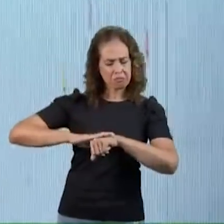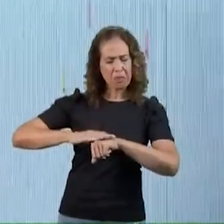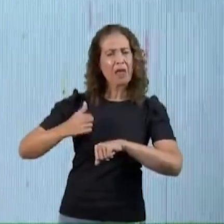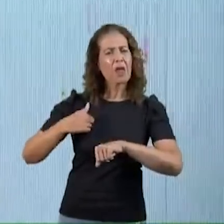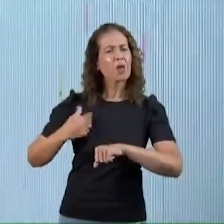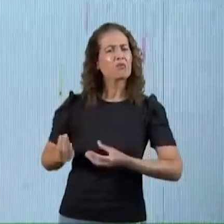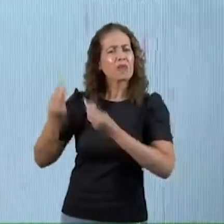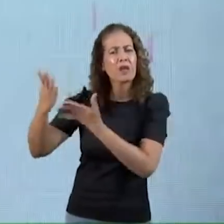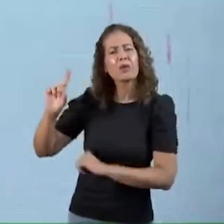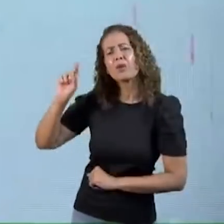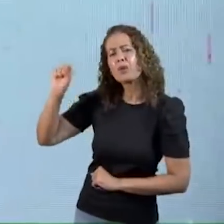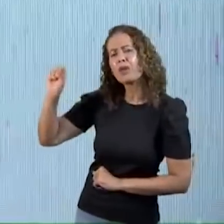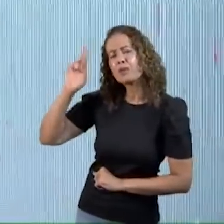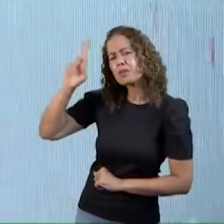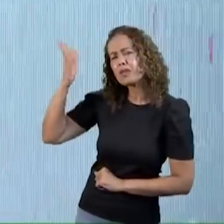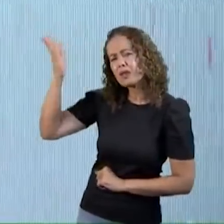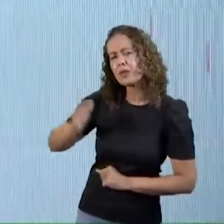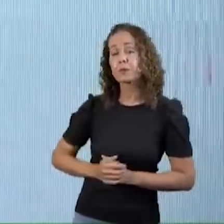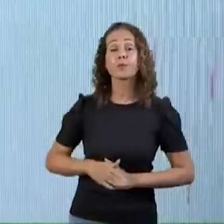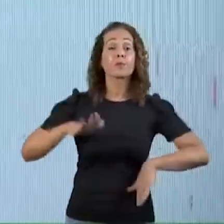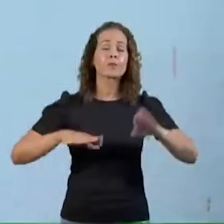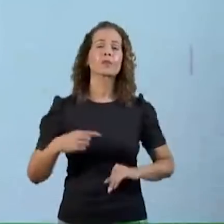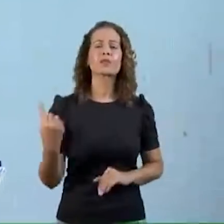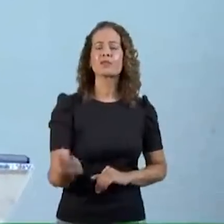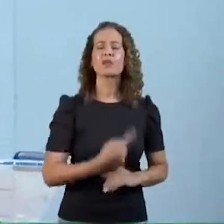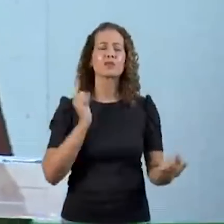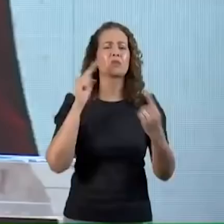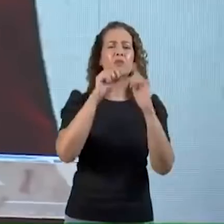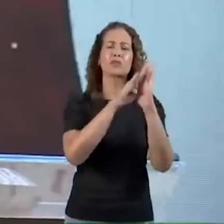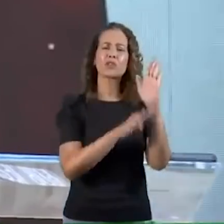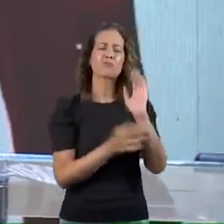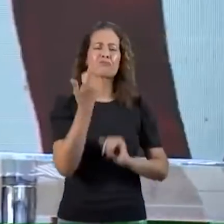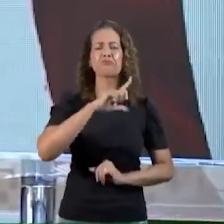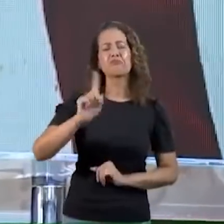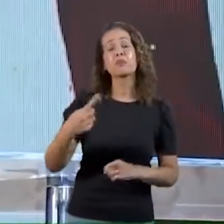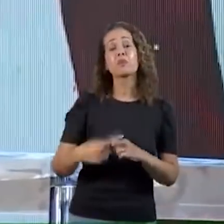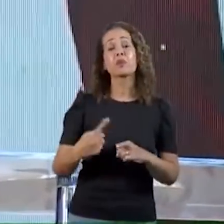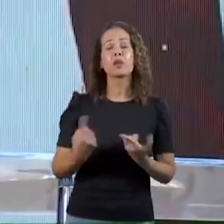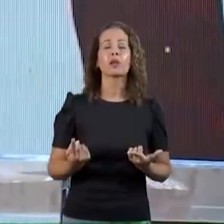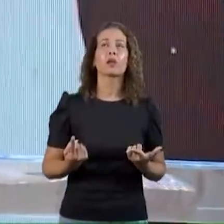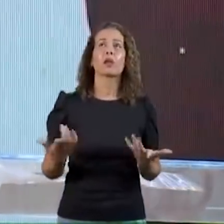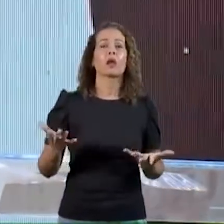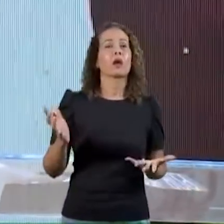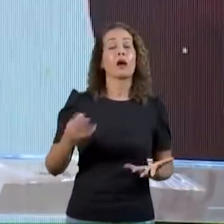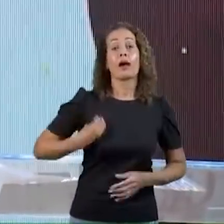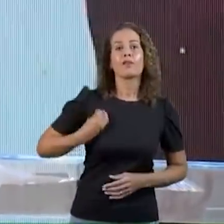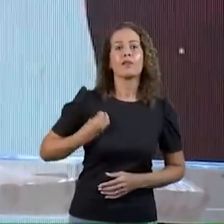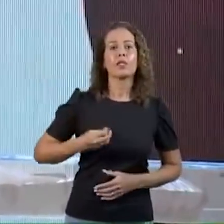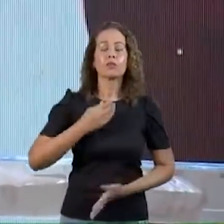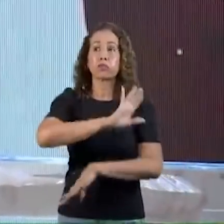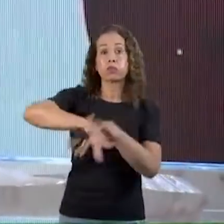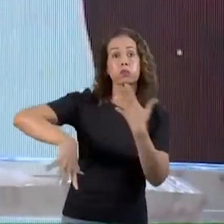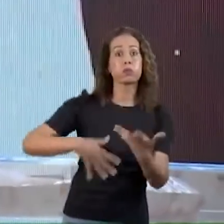Senhor? Muitas vezes o que deixa a gente sem cumprir os nossos alvos é a correria e o cansaço. Eu não sei como é que é a sua